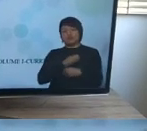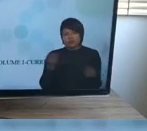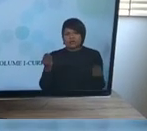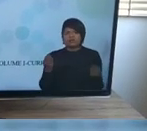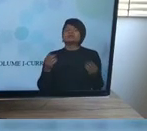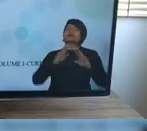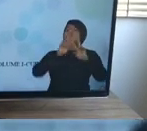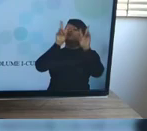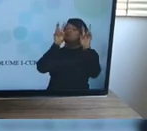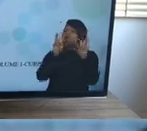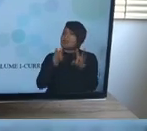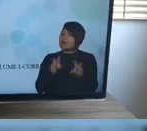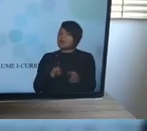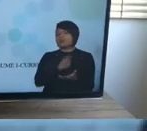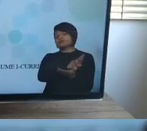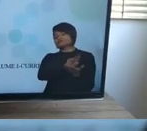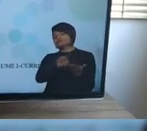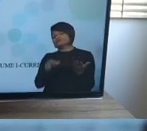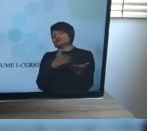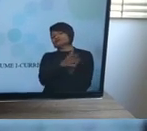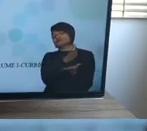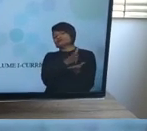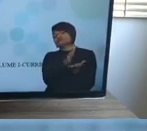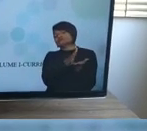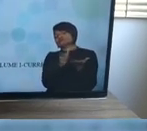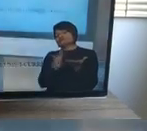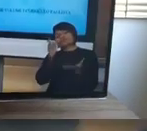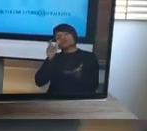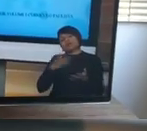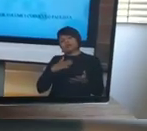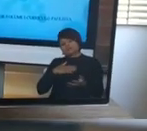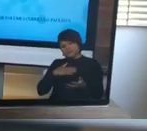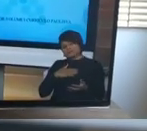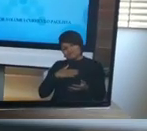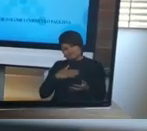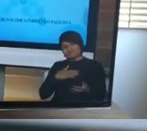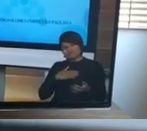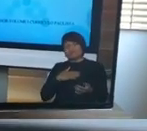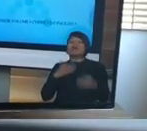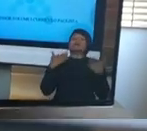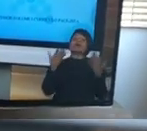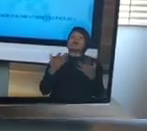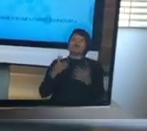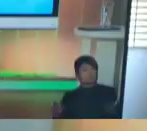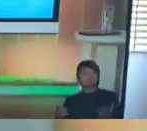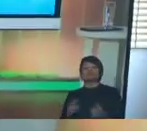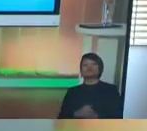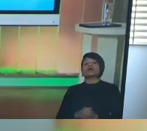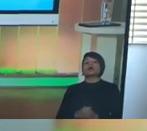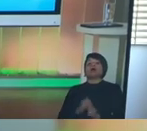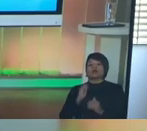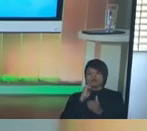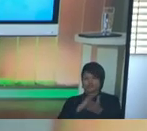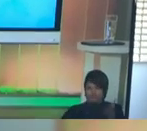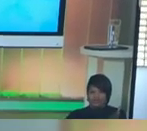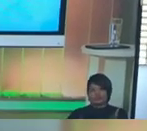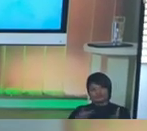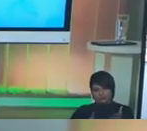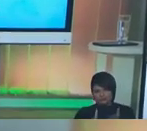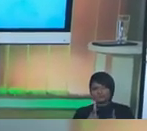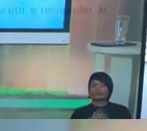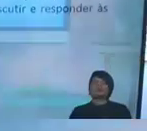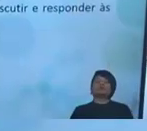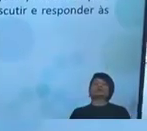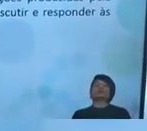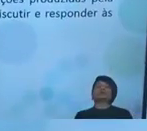matérias sobre assuntos que lhe interessam. Então, esse textinho foi lá, continuando,